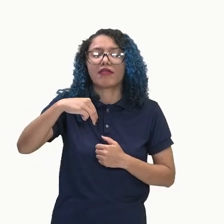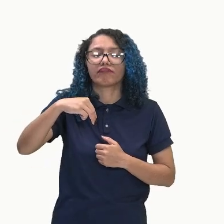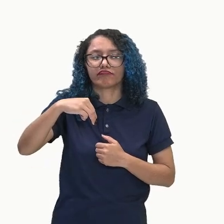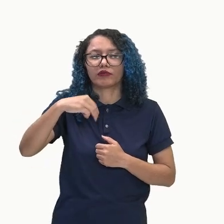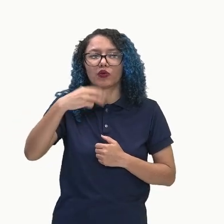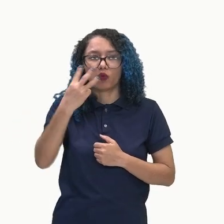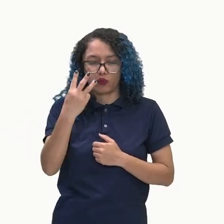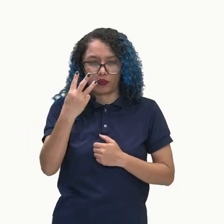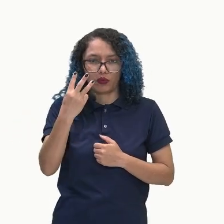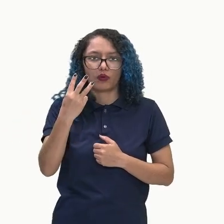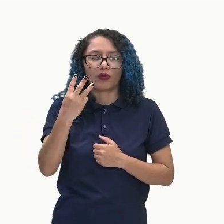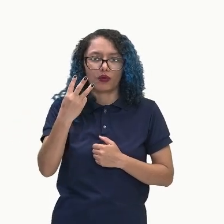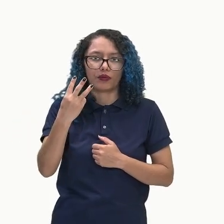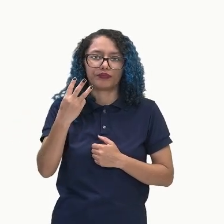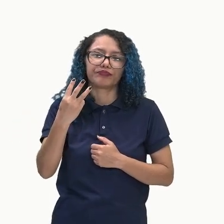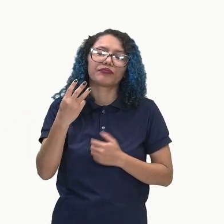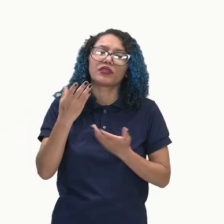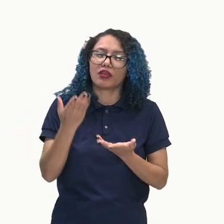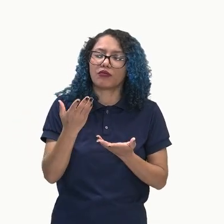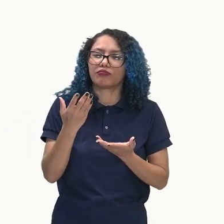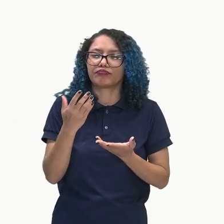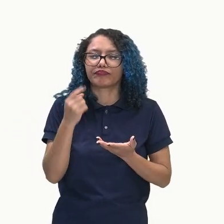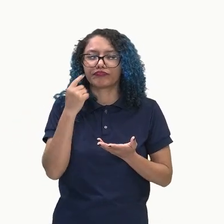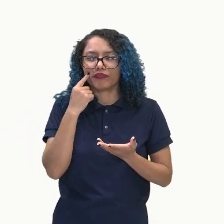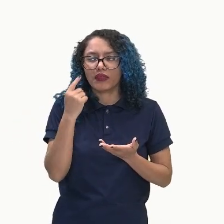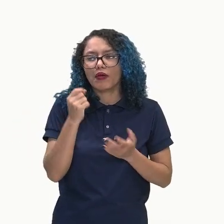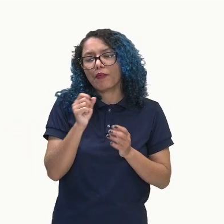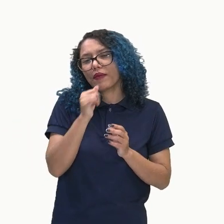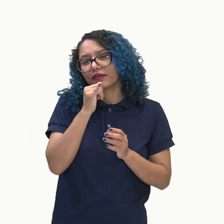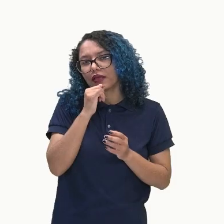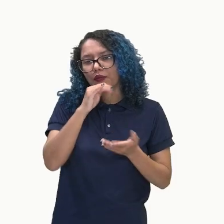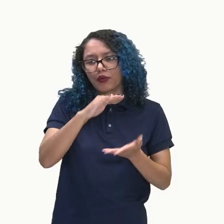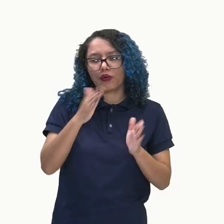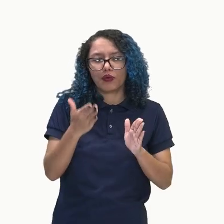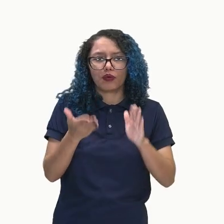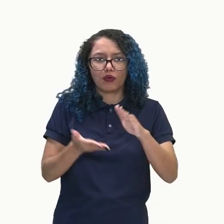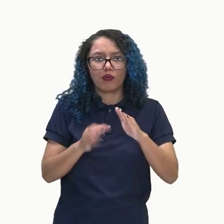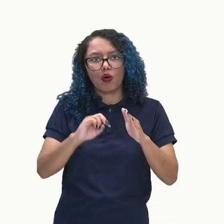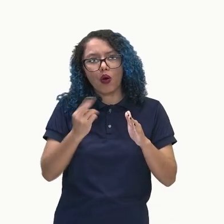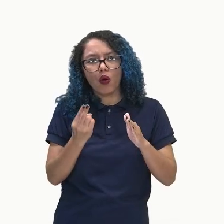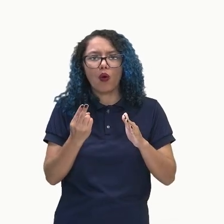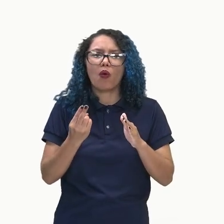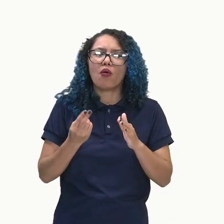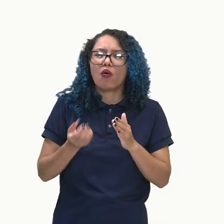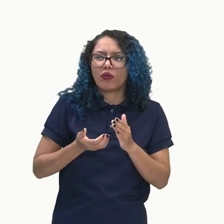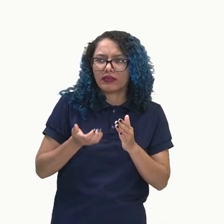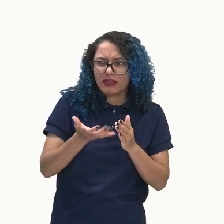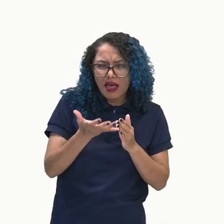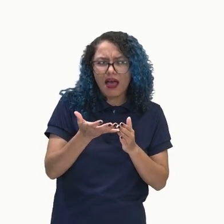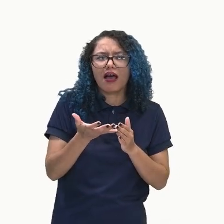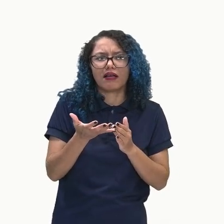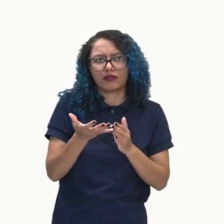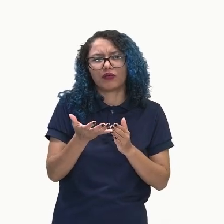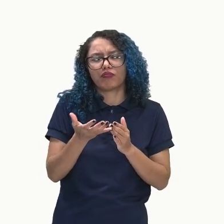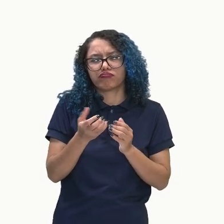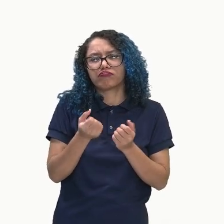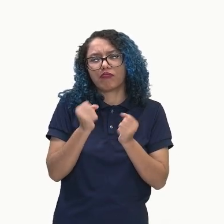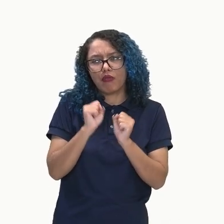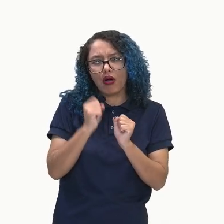olha aí, eu vou ter um cubo, eu vou ter um dado, onde a altura dele vai ser 10 centímetros,